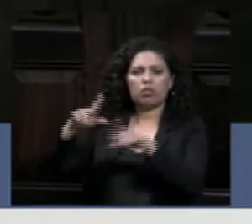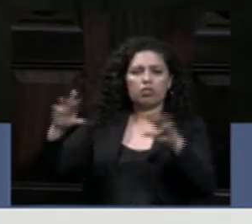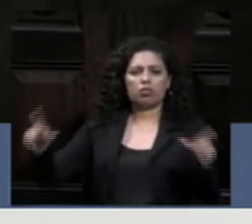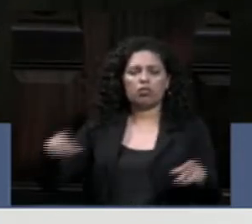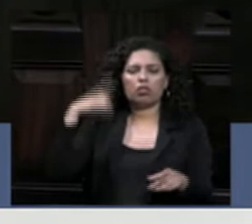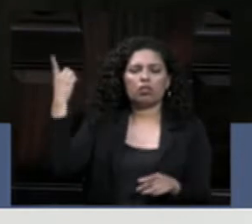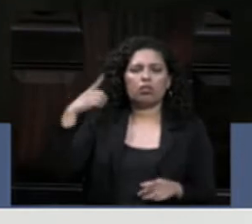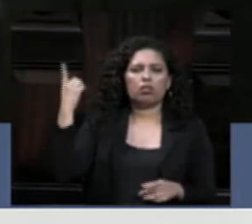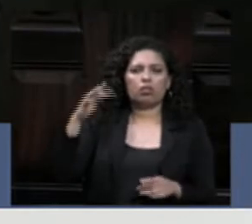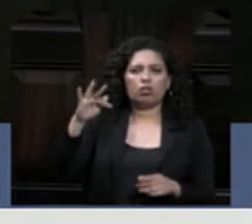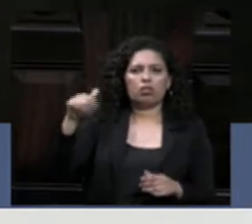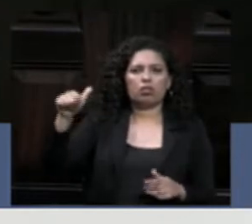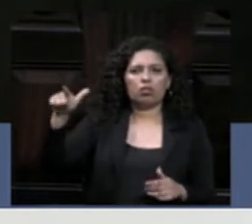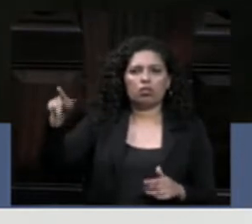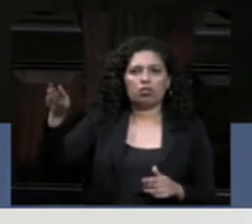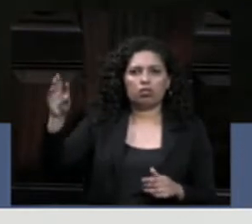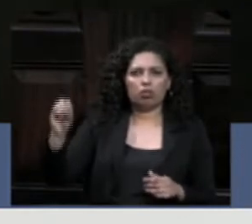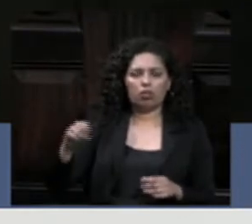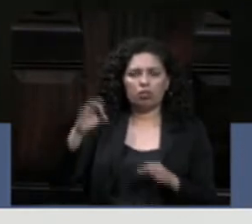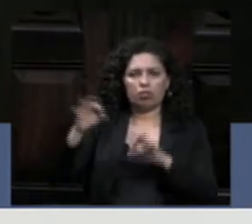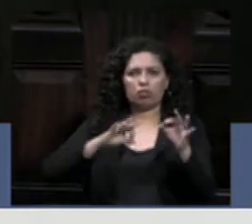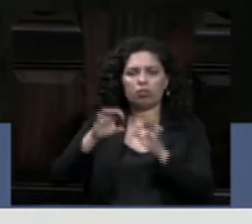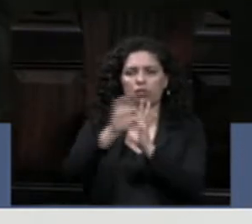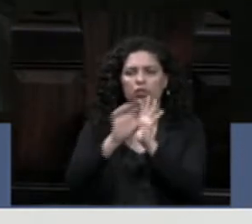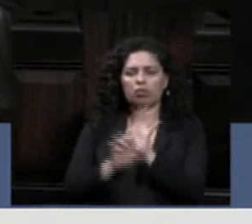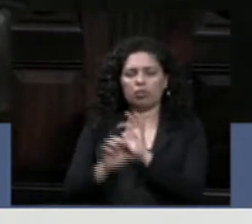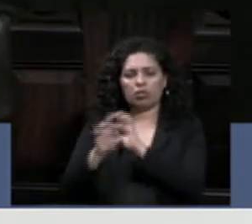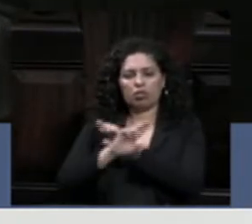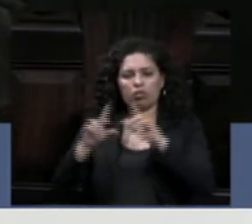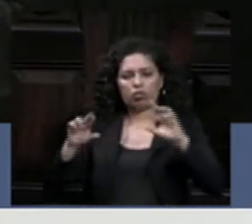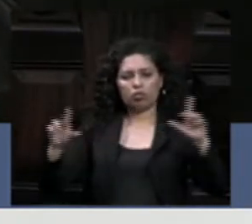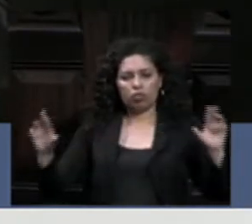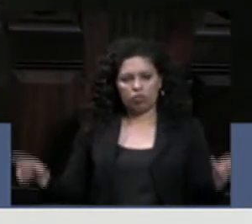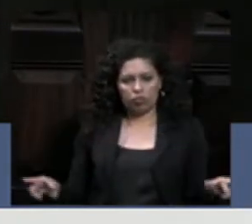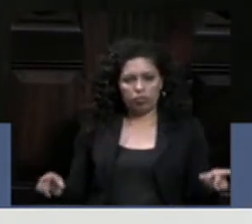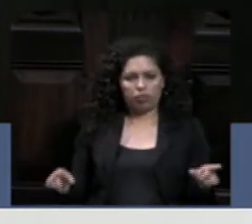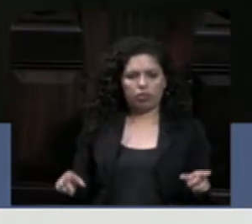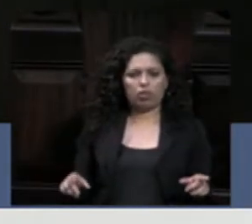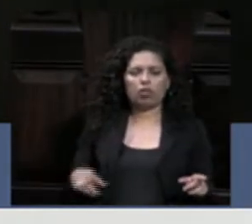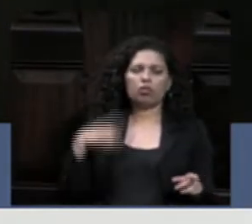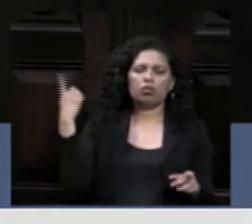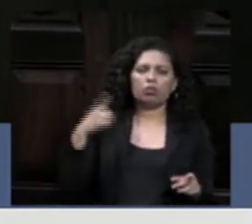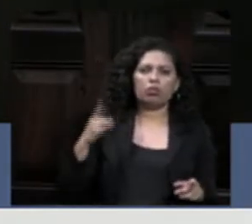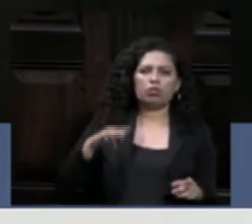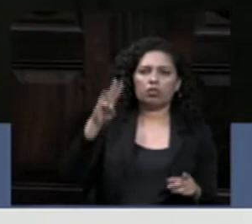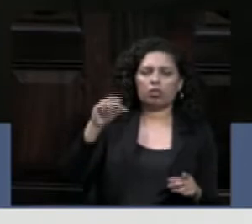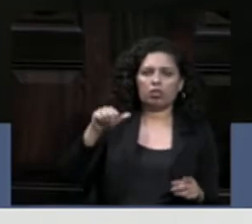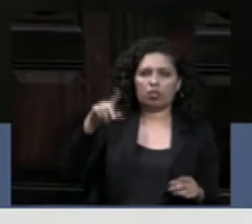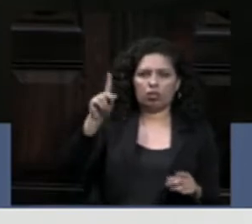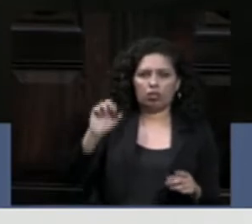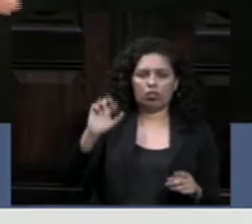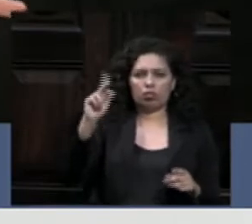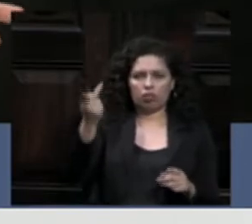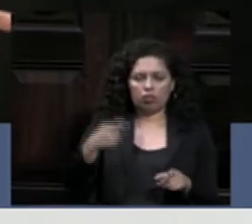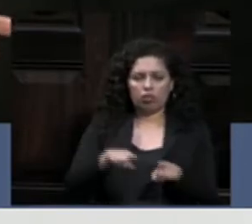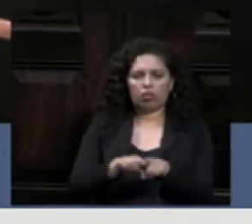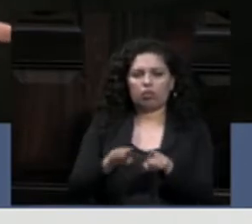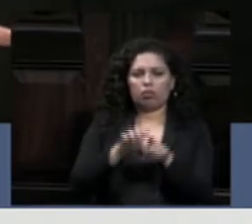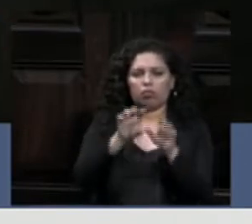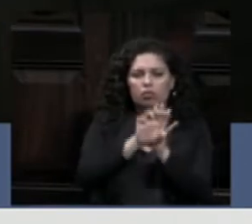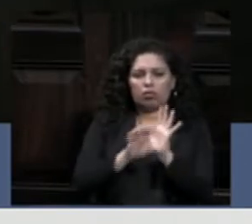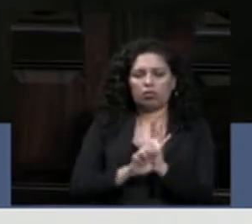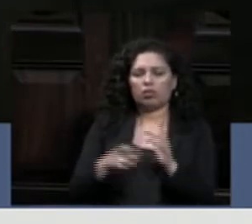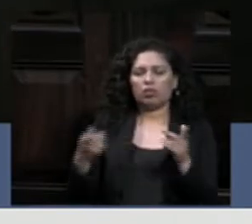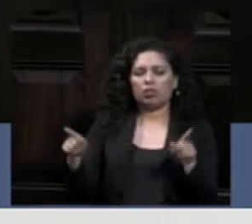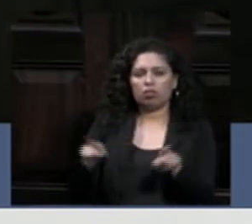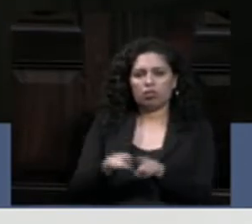também fez emendas. Vários deputados fizeram emendas, eu já não me lembro todos. Não sei se o deputado Valdec fez também emendas. E queria, então,